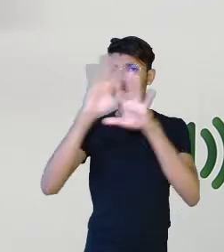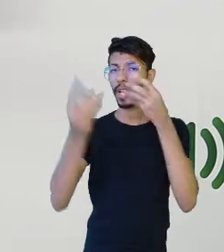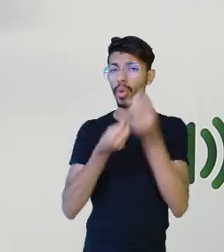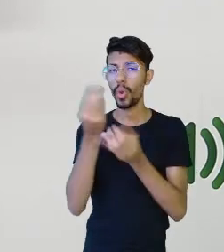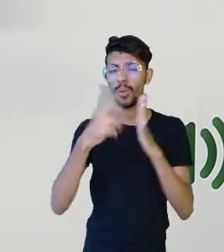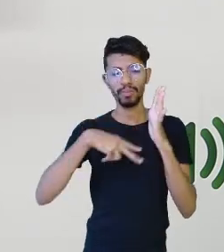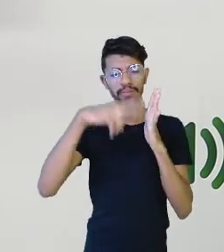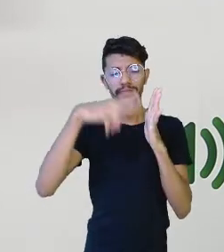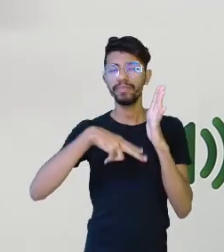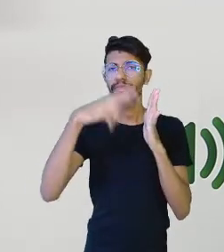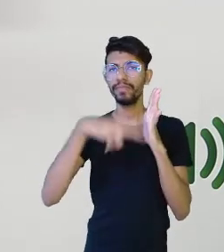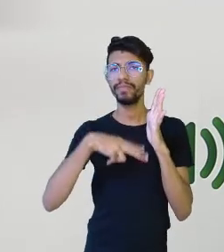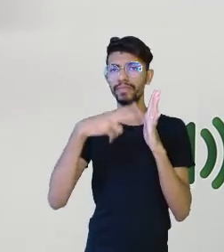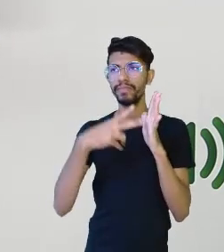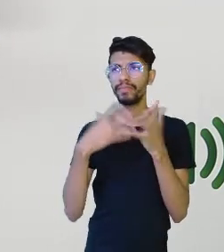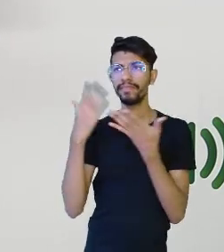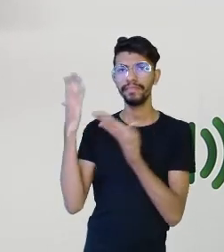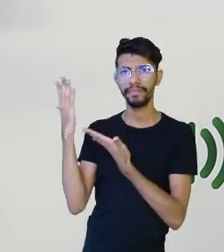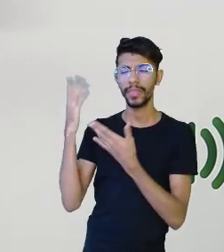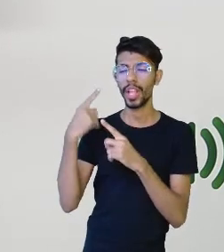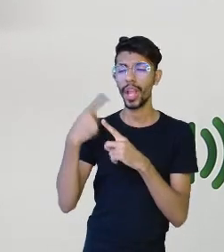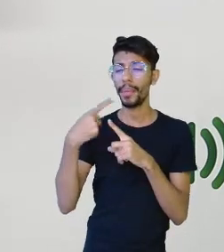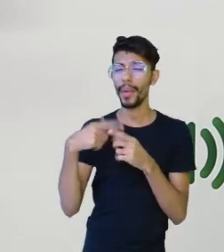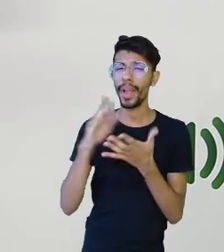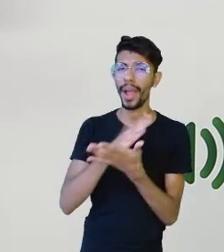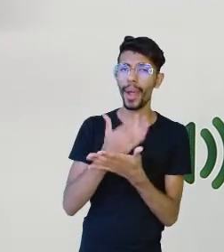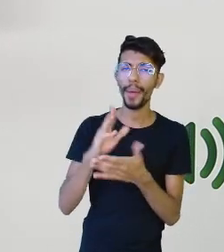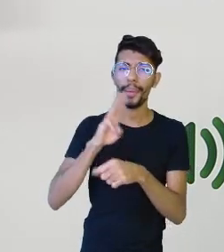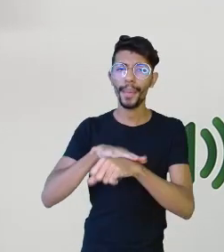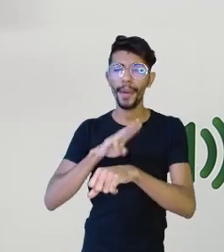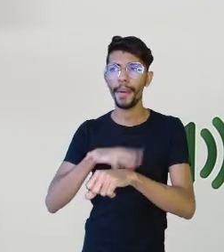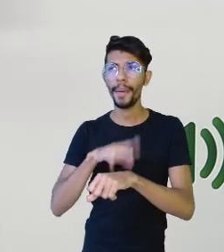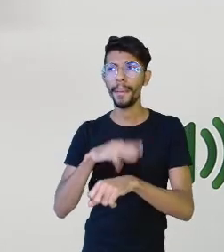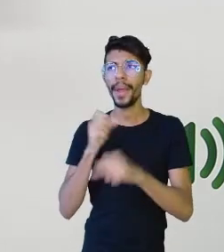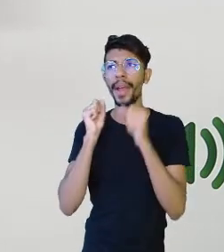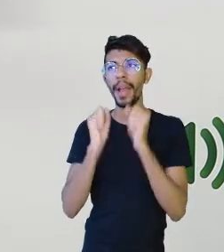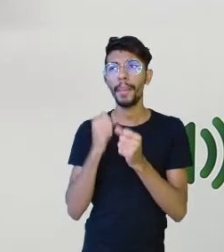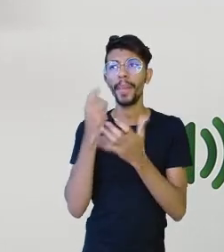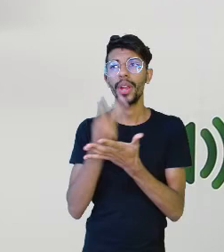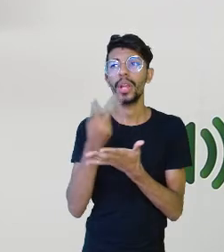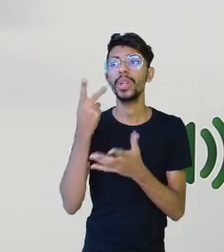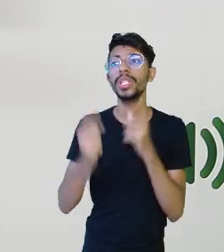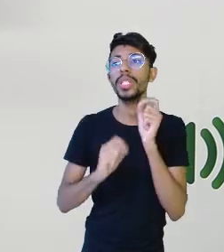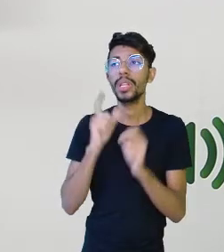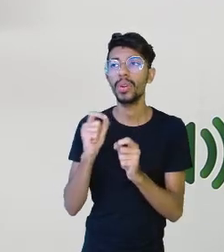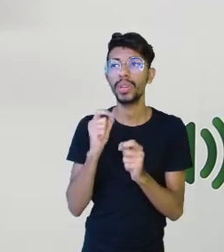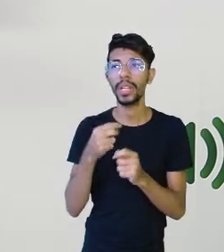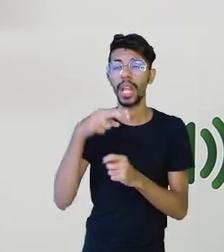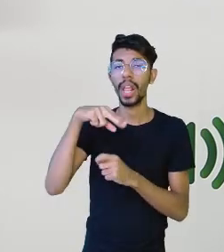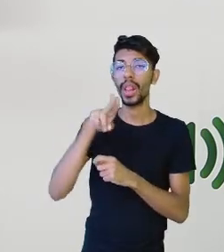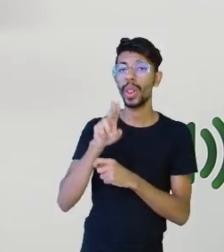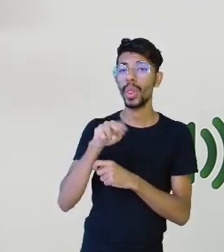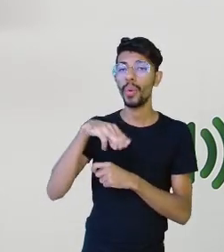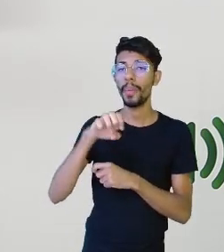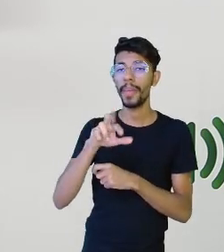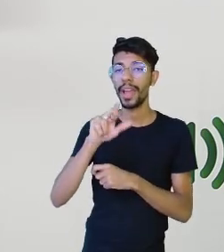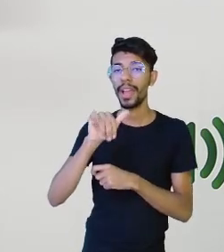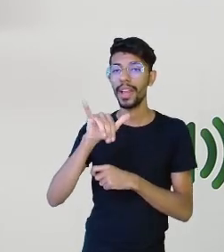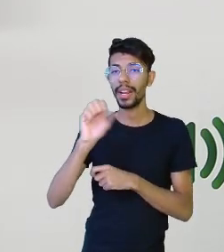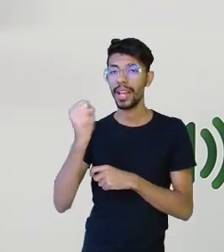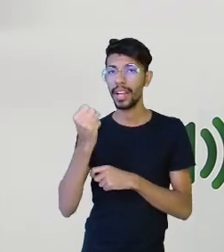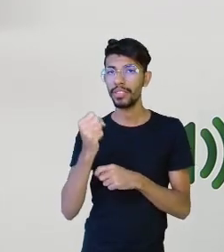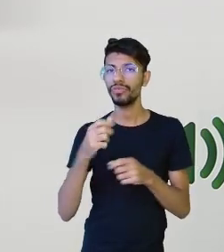ler. Por quê? Em alguns momentos, essa fração ela pode estar em numerais, na